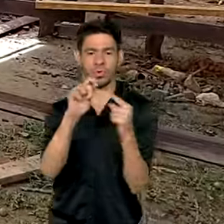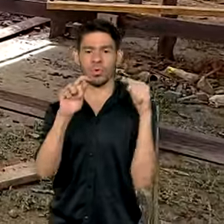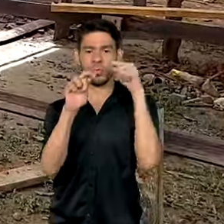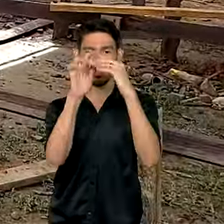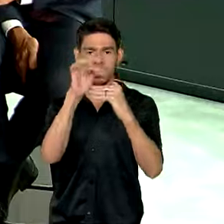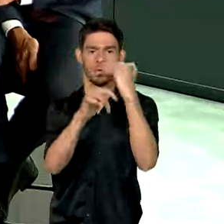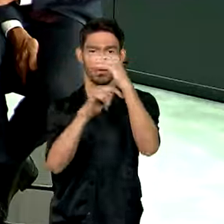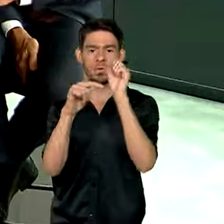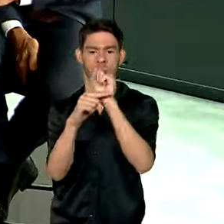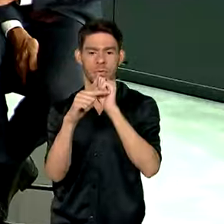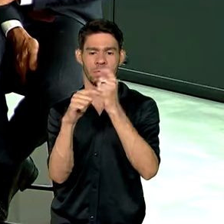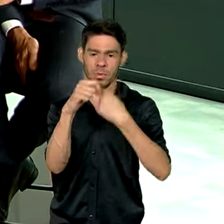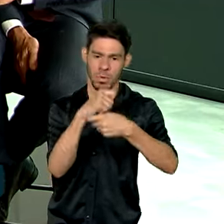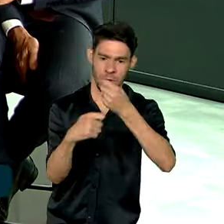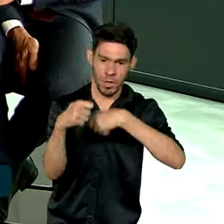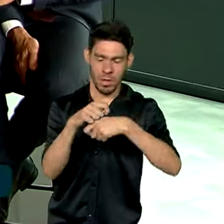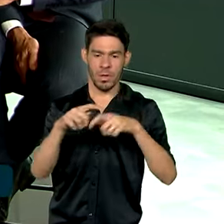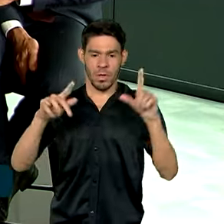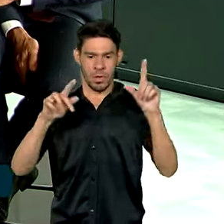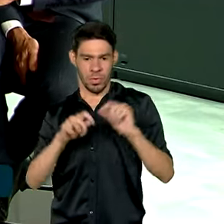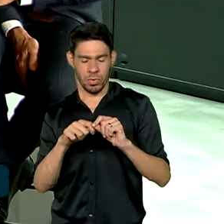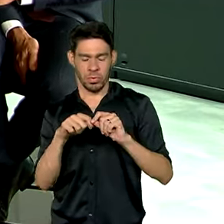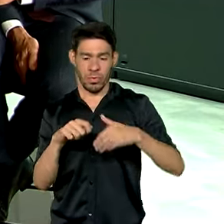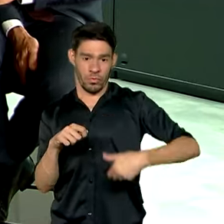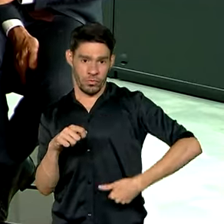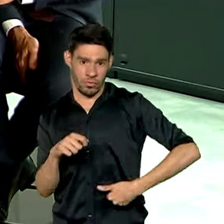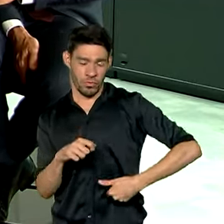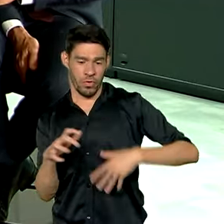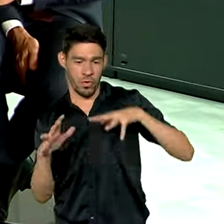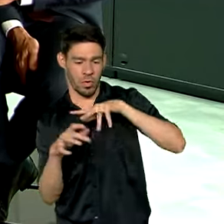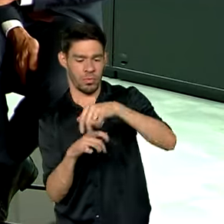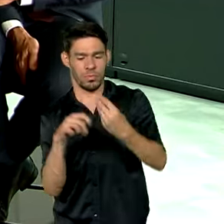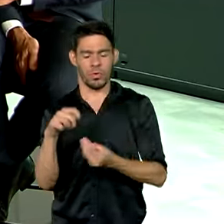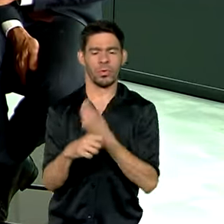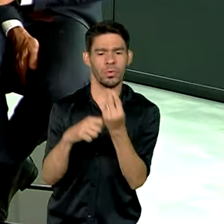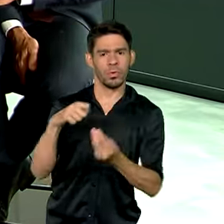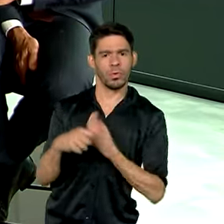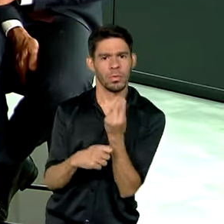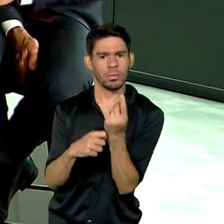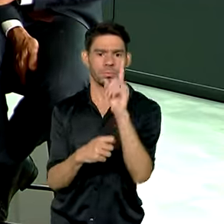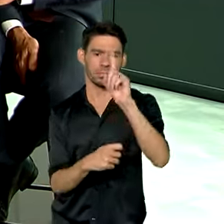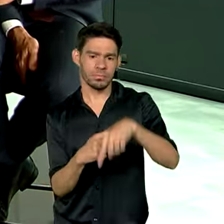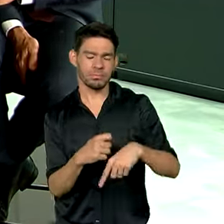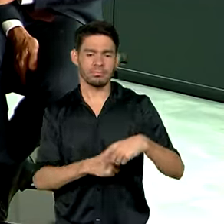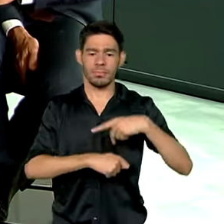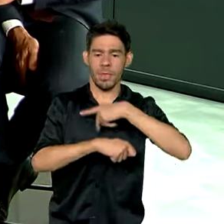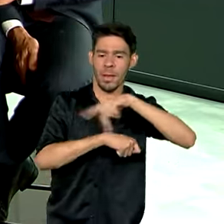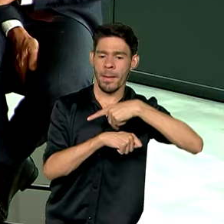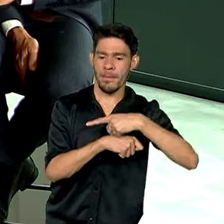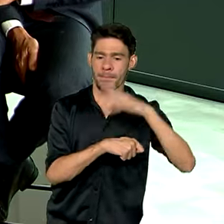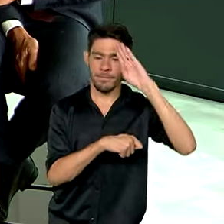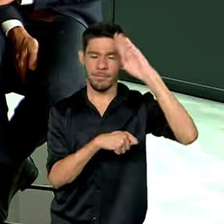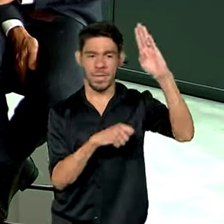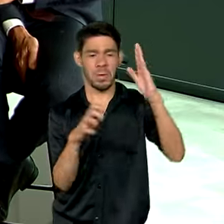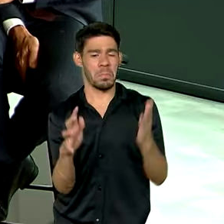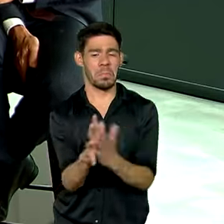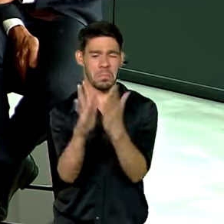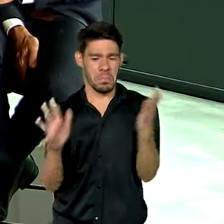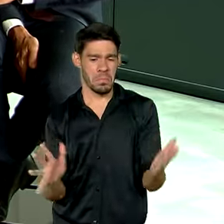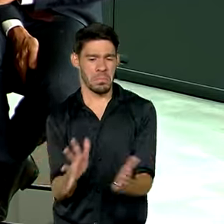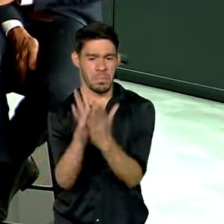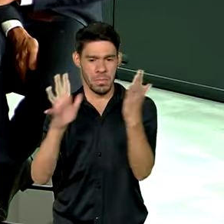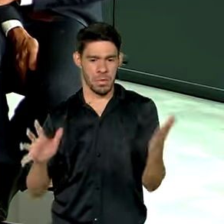desenvolvimento econômico. A erradicação da fome no mundo, ela é uma forma de que países, principalmente países de baixa renda,